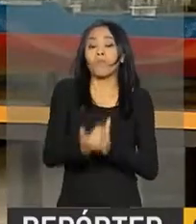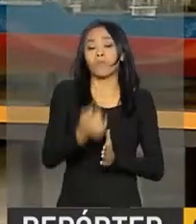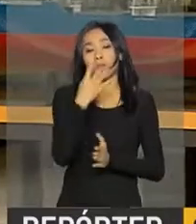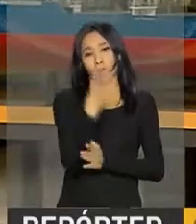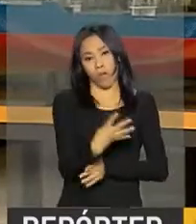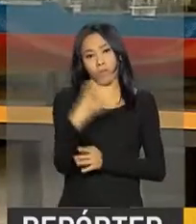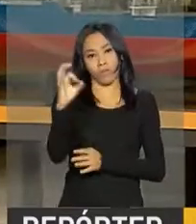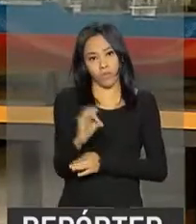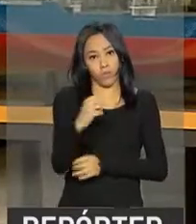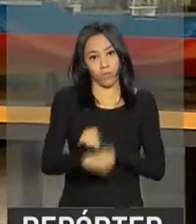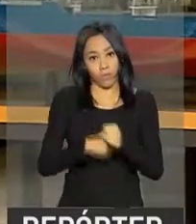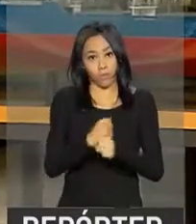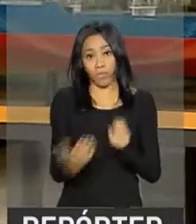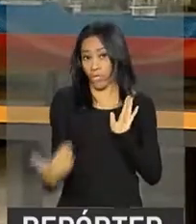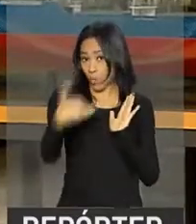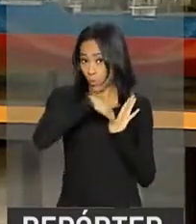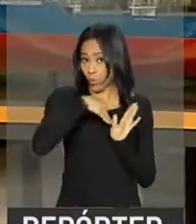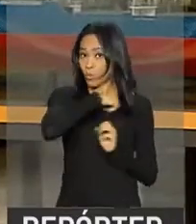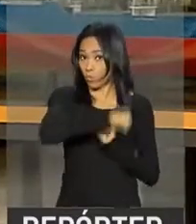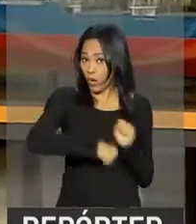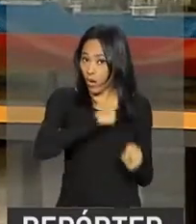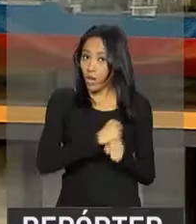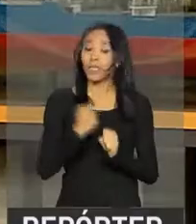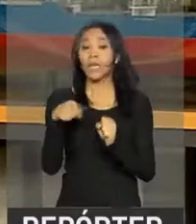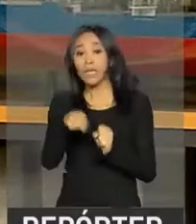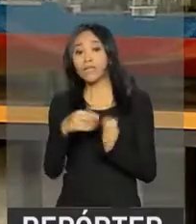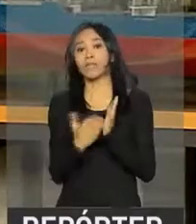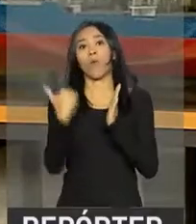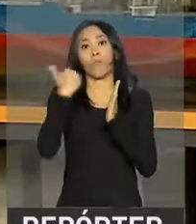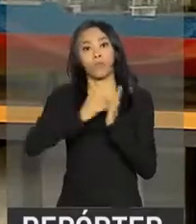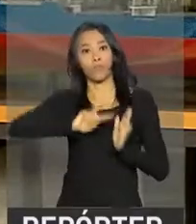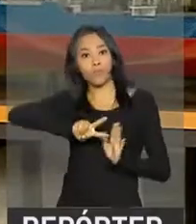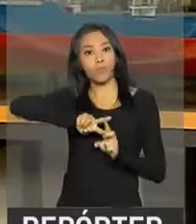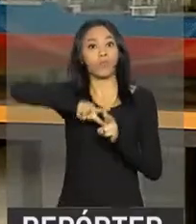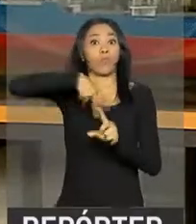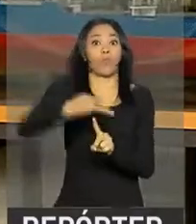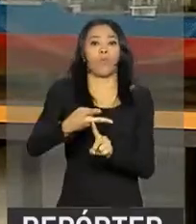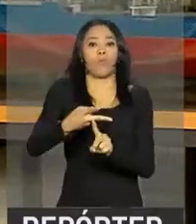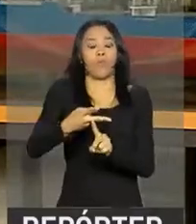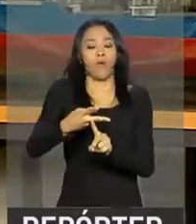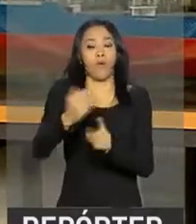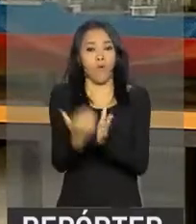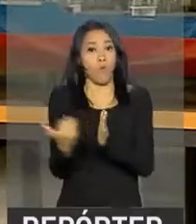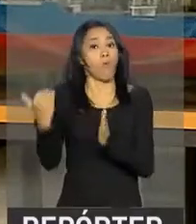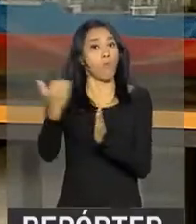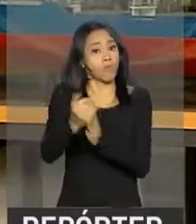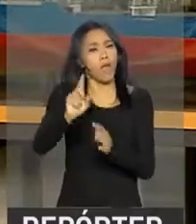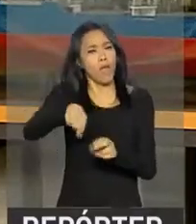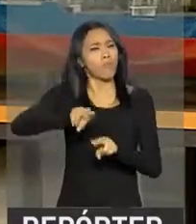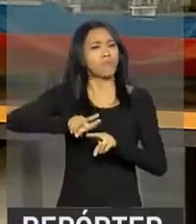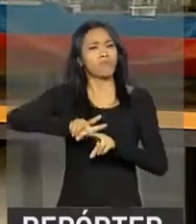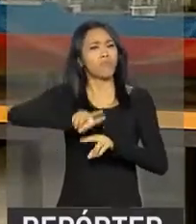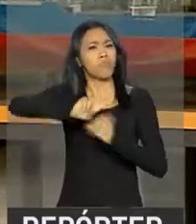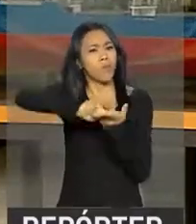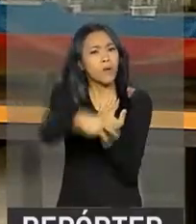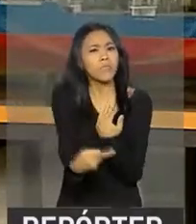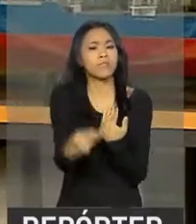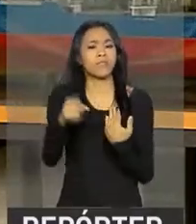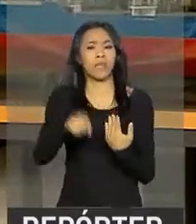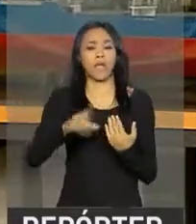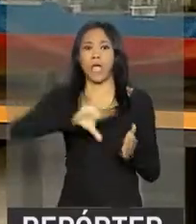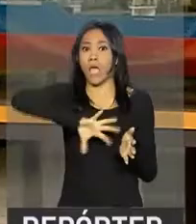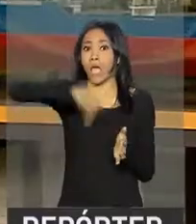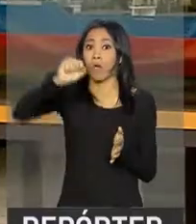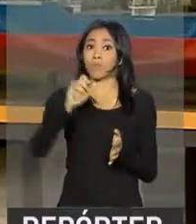ano mas neste último ano esse crescimento mais que dobrou o aumento está sendo atribuído à safra recorde de grãos